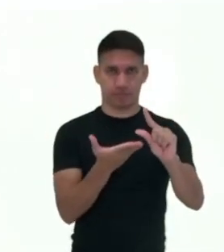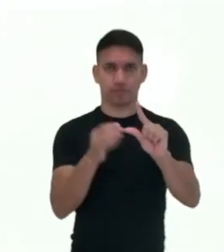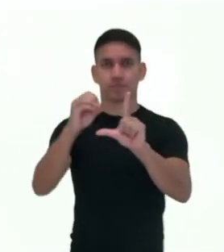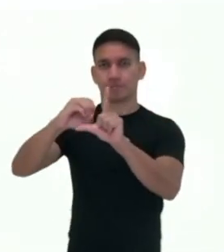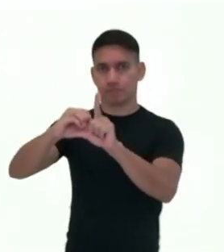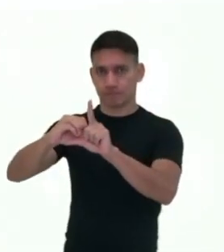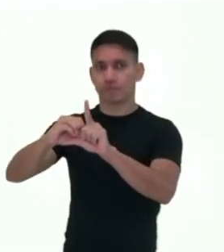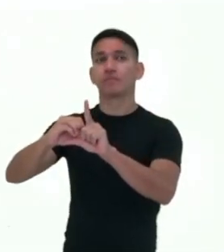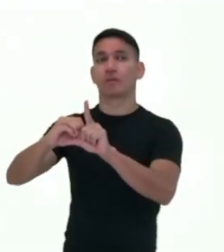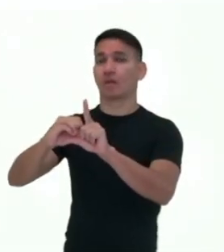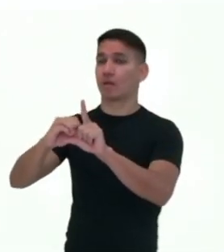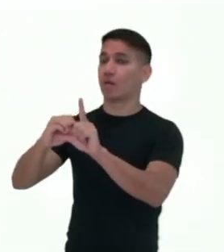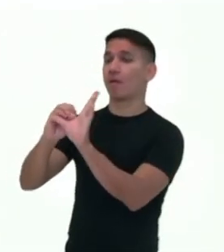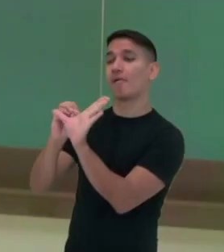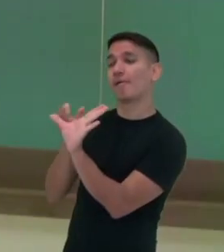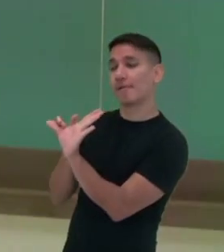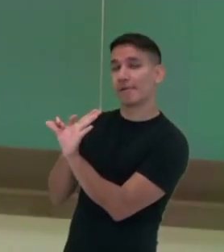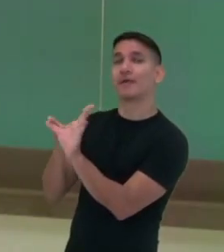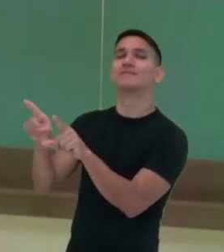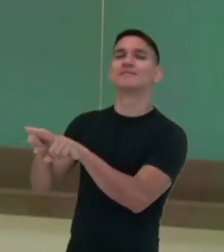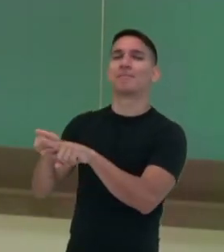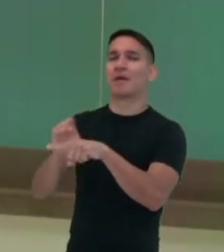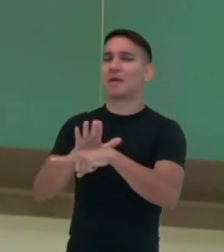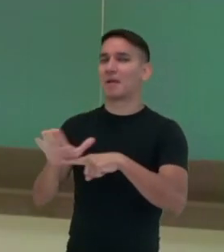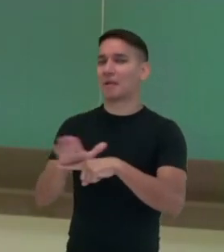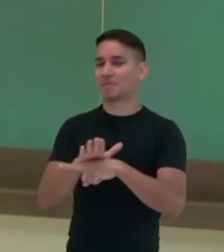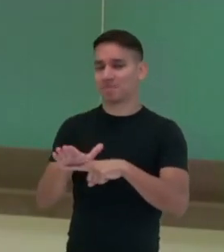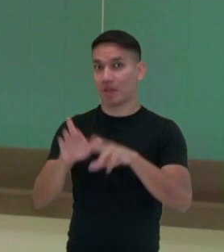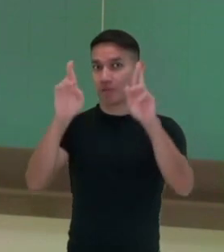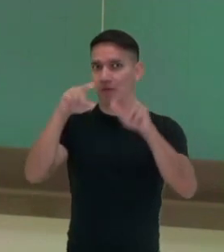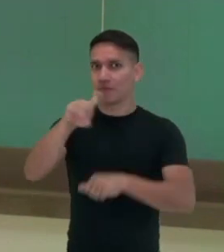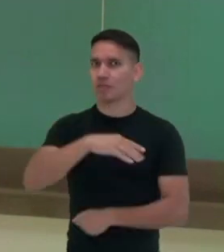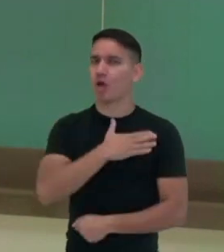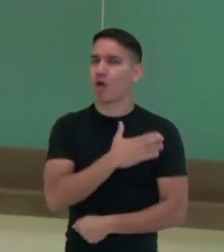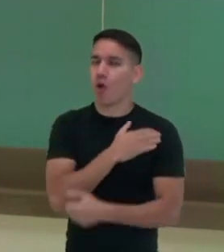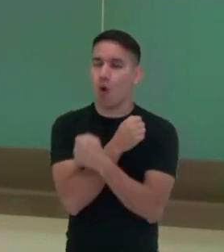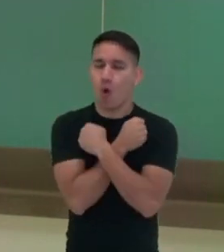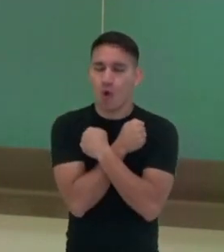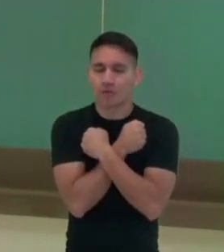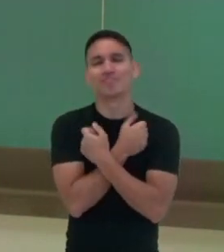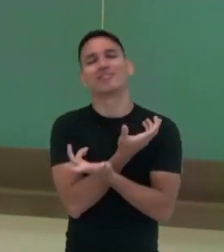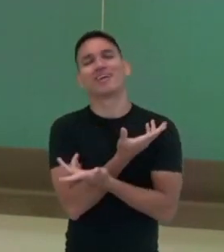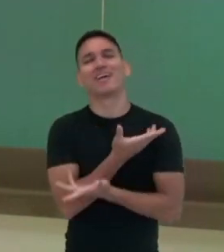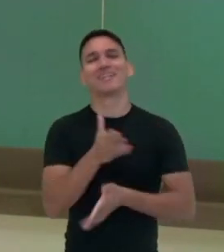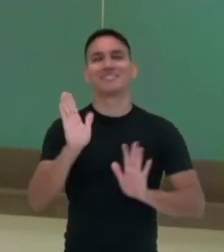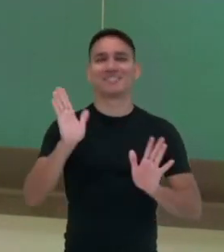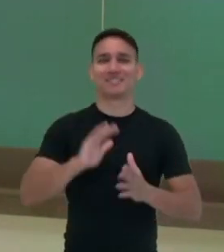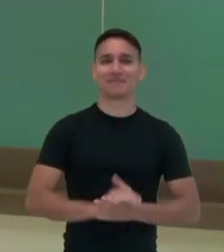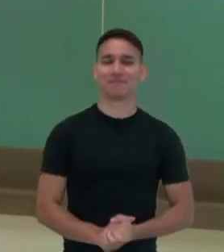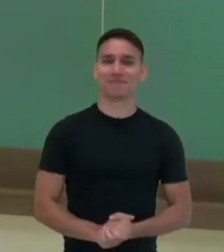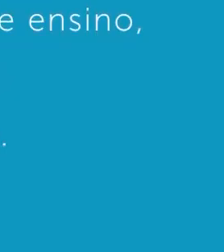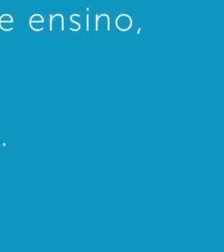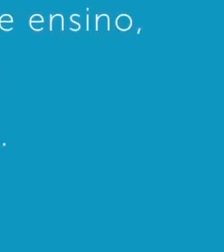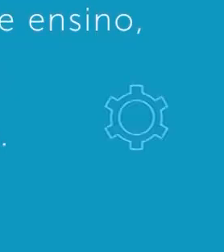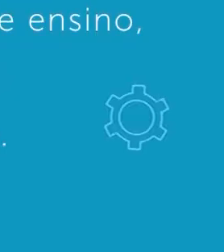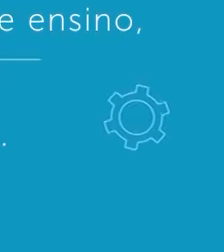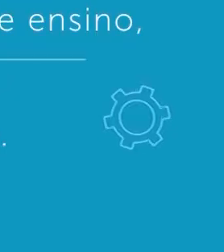o obtuso e o raso, tá bom? Professor, espero que vocês tenham gostado. Aquele abraço bem forte, ó. Até mais!